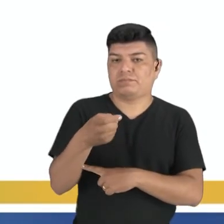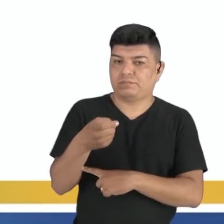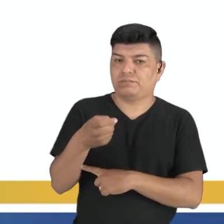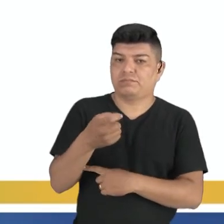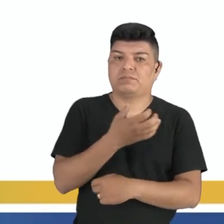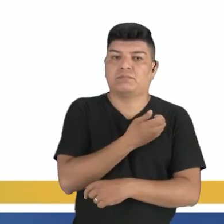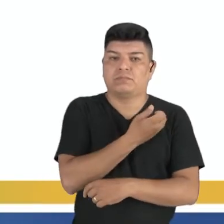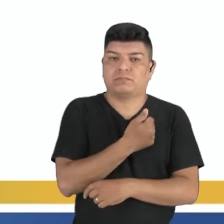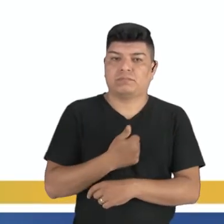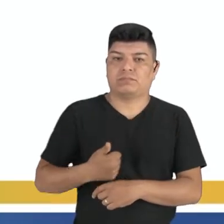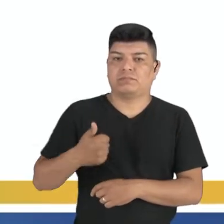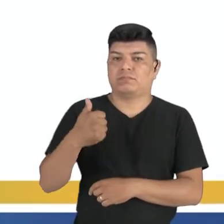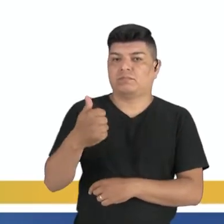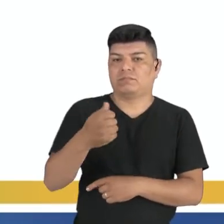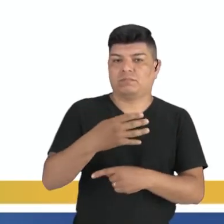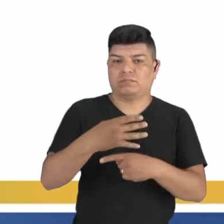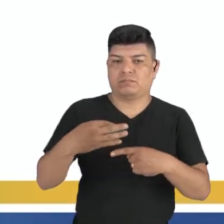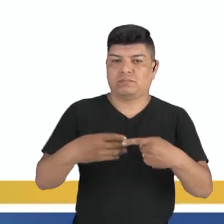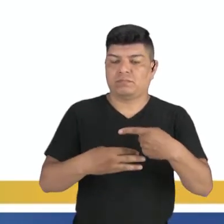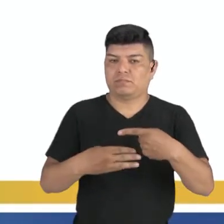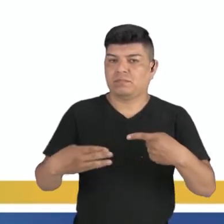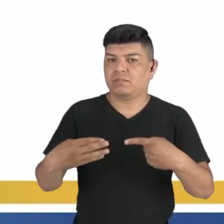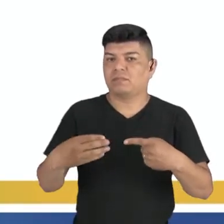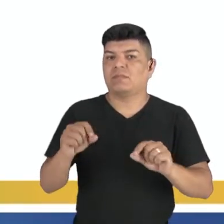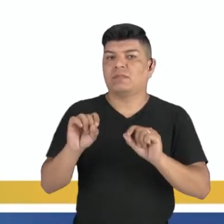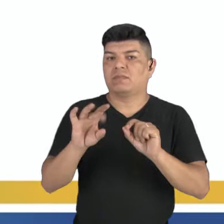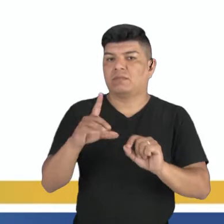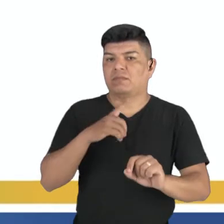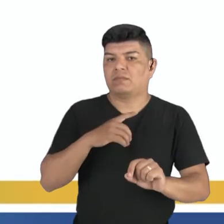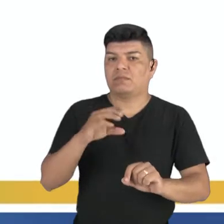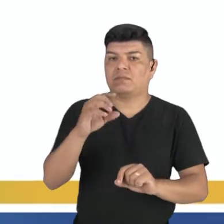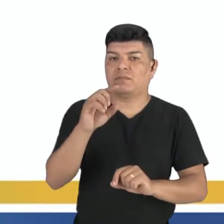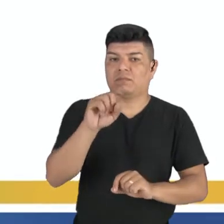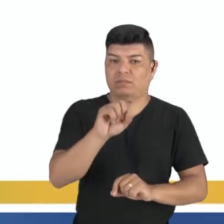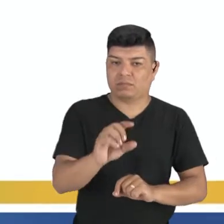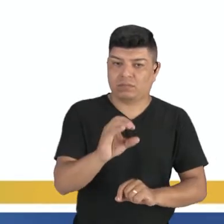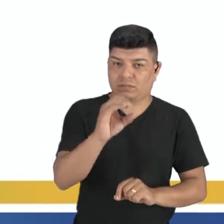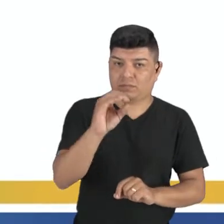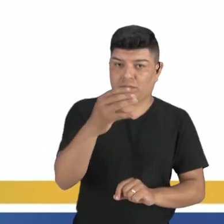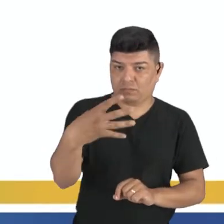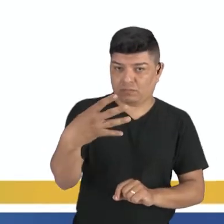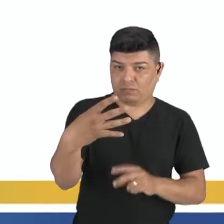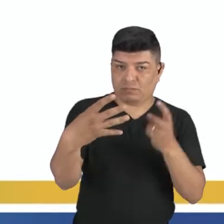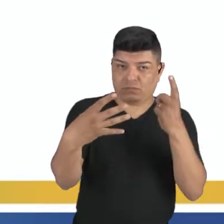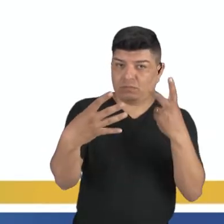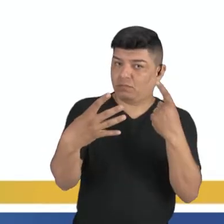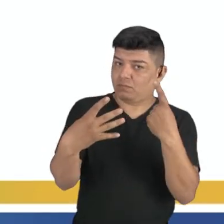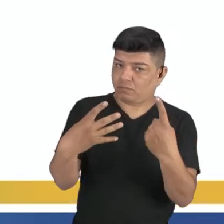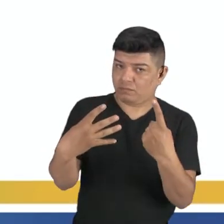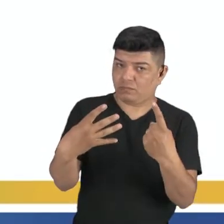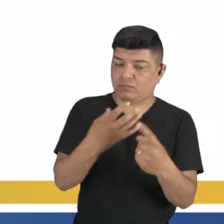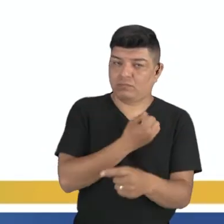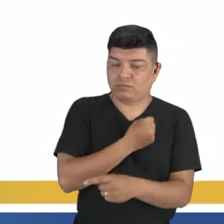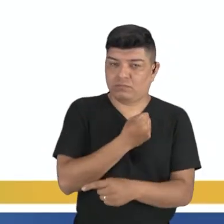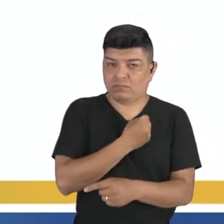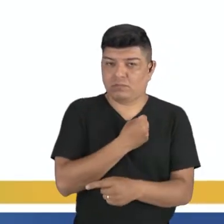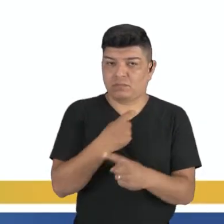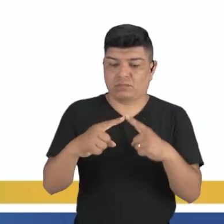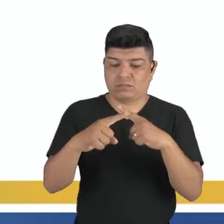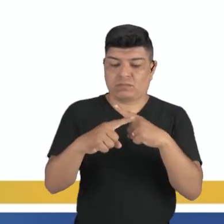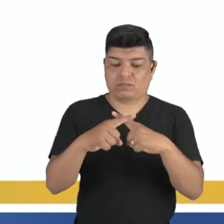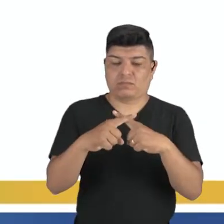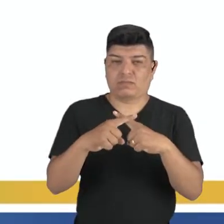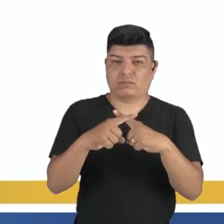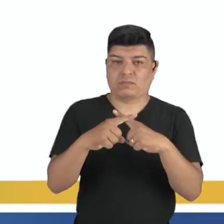número 1. Como o período é 4, só tem uma casa aí envolvida, certo? Então, nós vamos